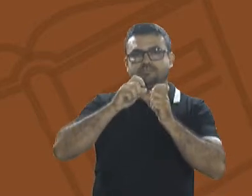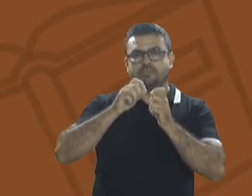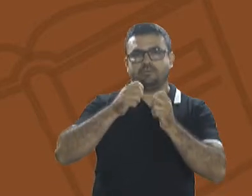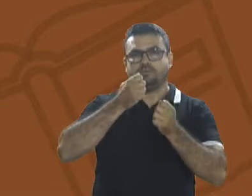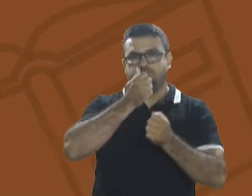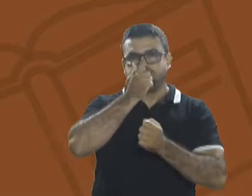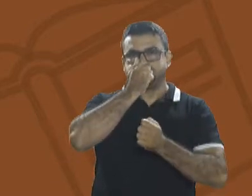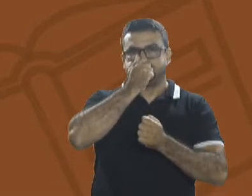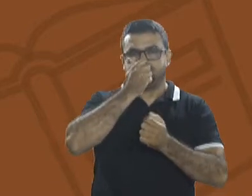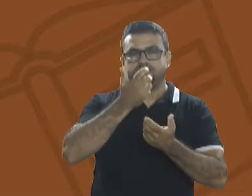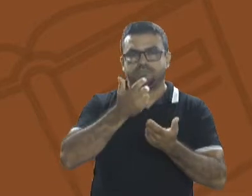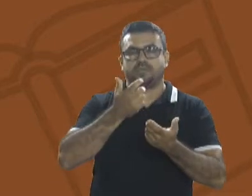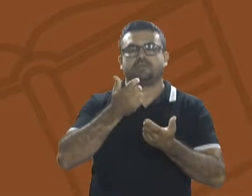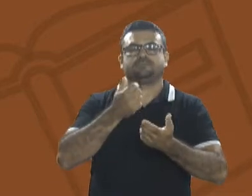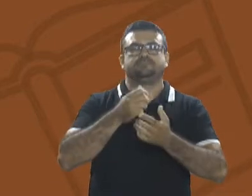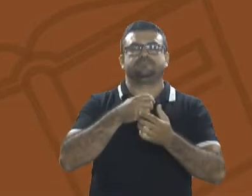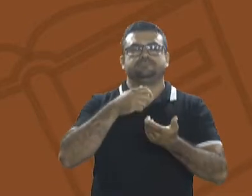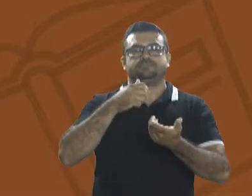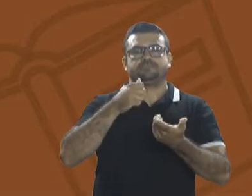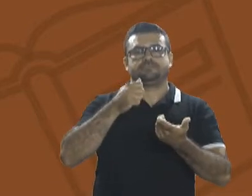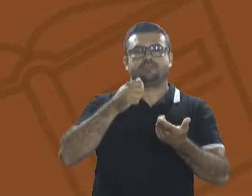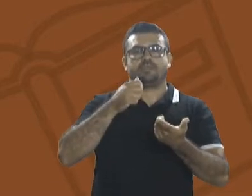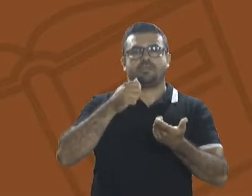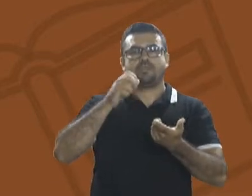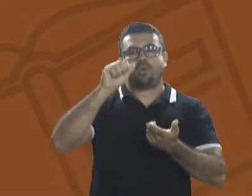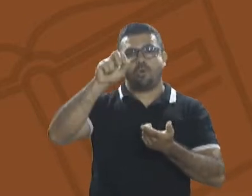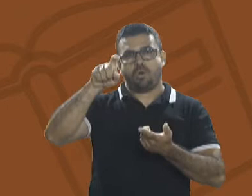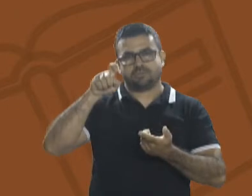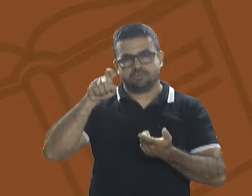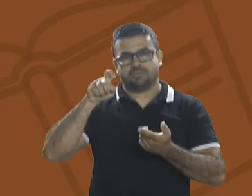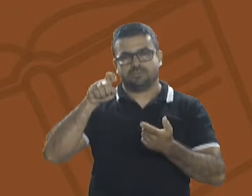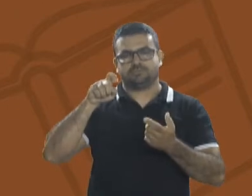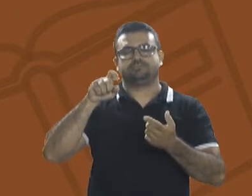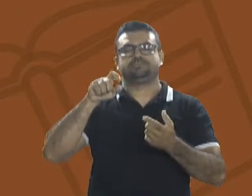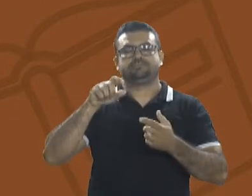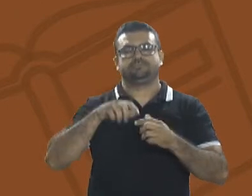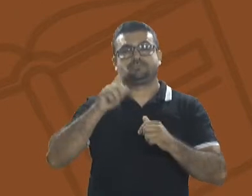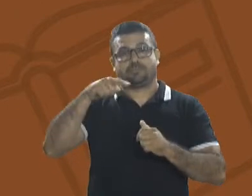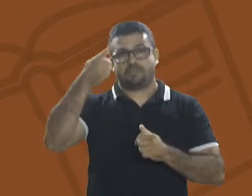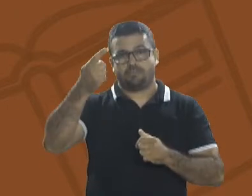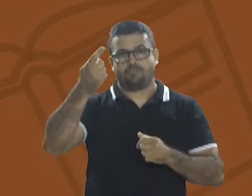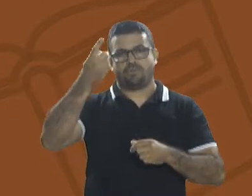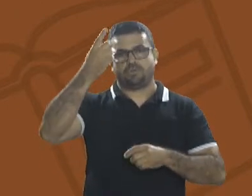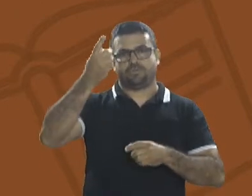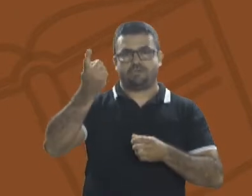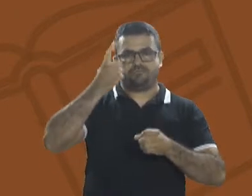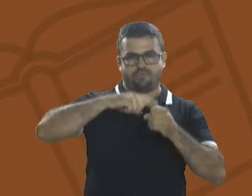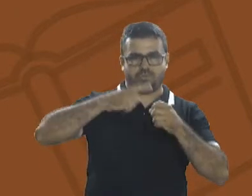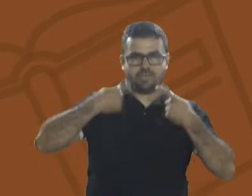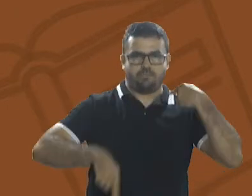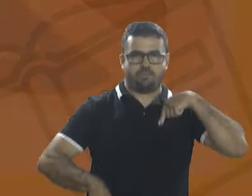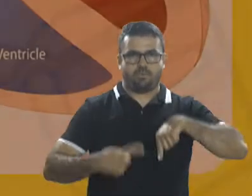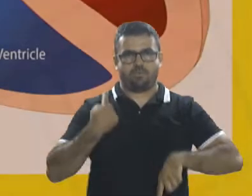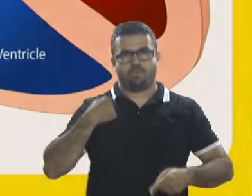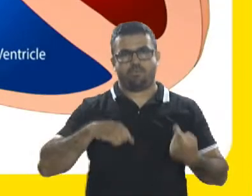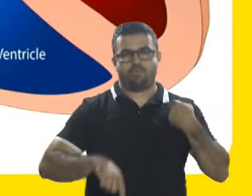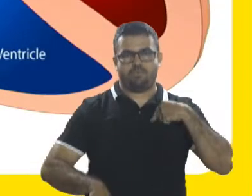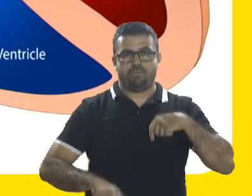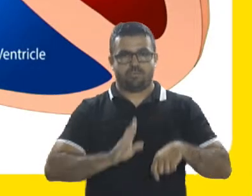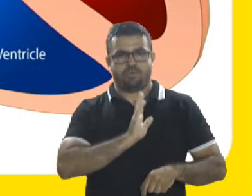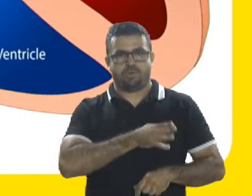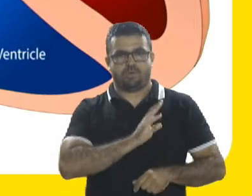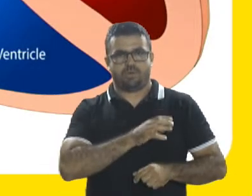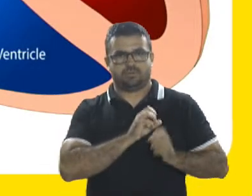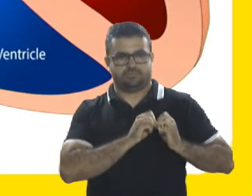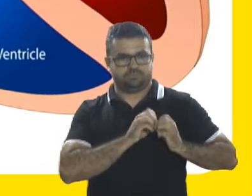esquerdo e do ventrículo esquerdo vai passar para todo o nosso corpo, certo? Então, ao contrair, o coração empurra